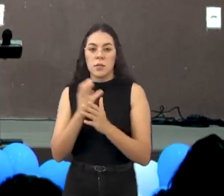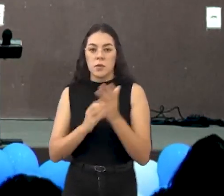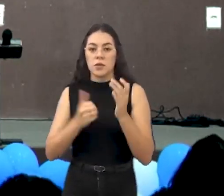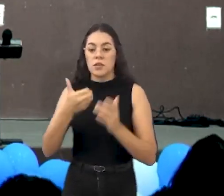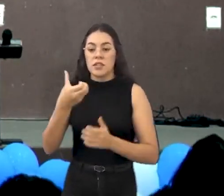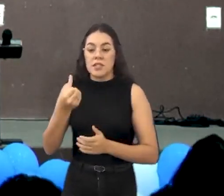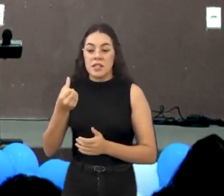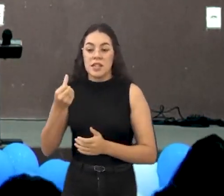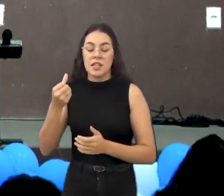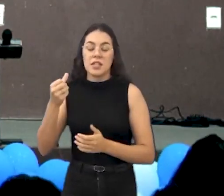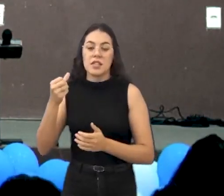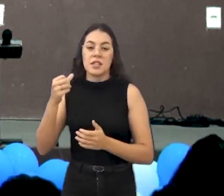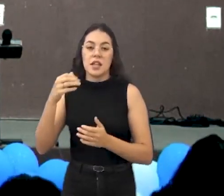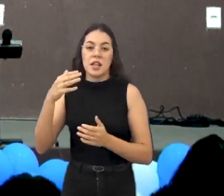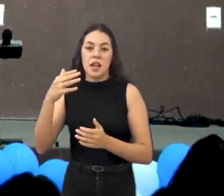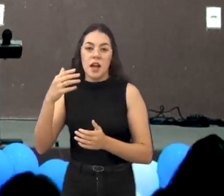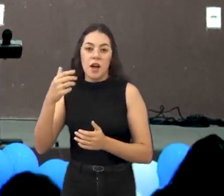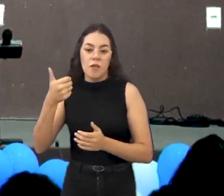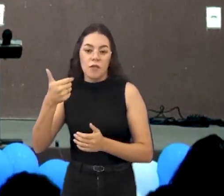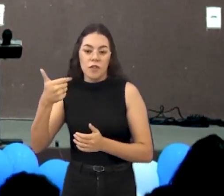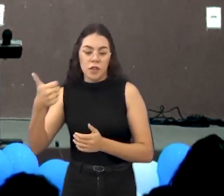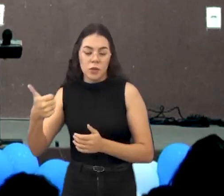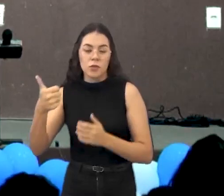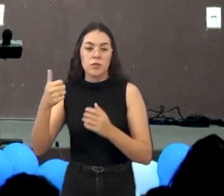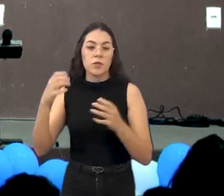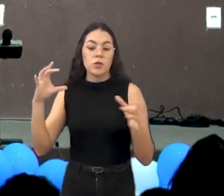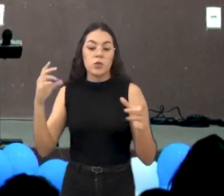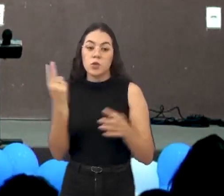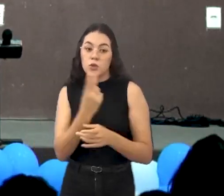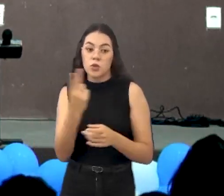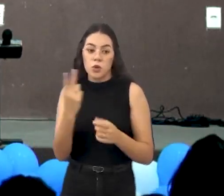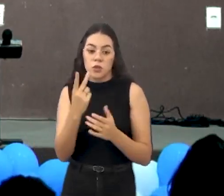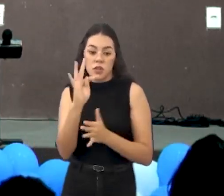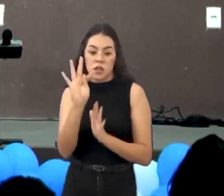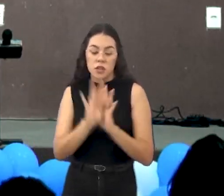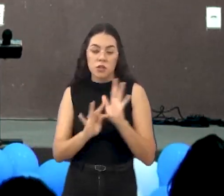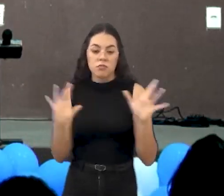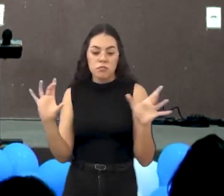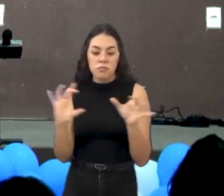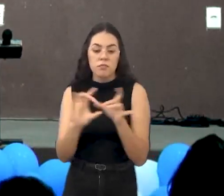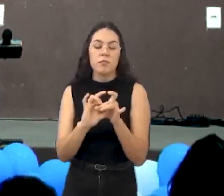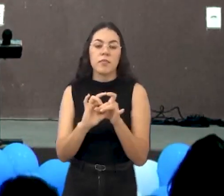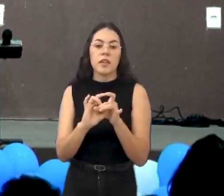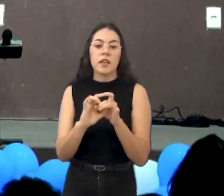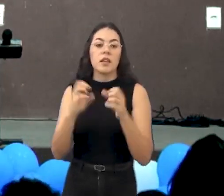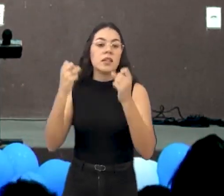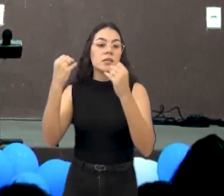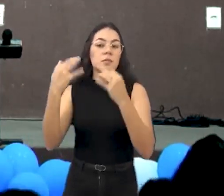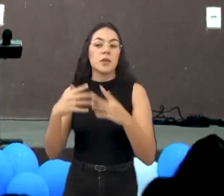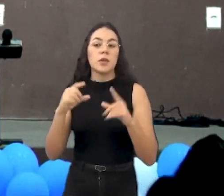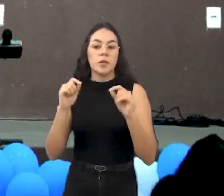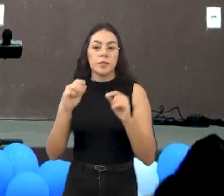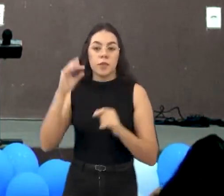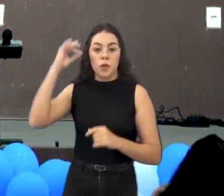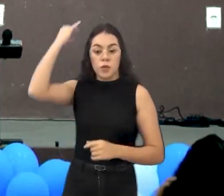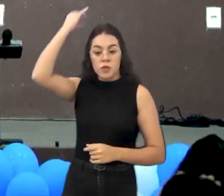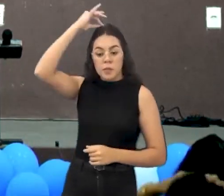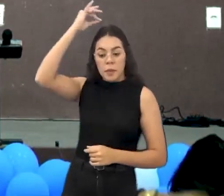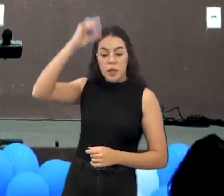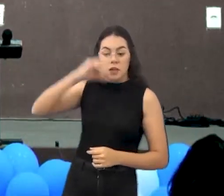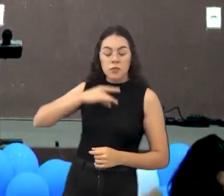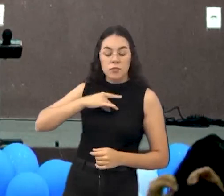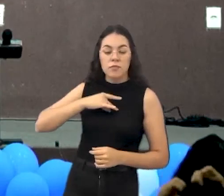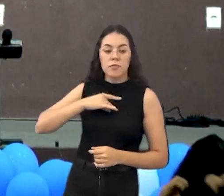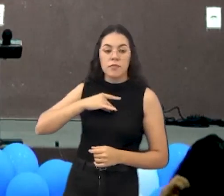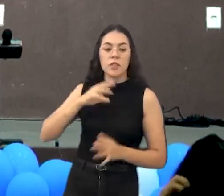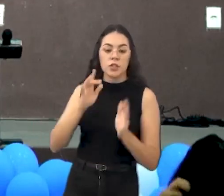são textos que falam da mesma coisa. Fazendo uma junção dos dois, você tem o seguinte: o Espírito do Senhor está sobre mim. Isso